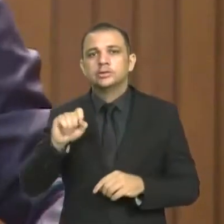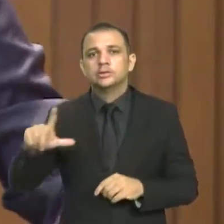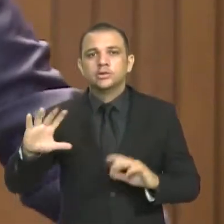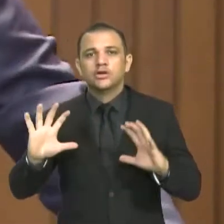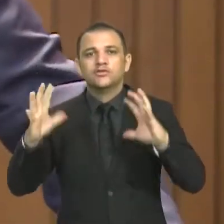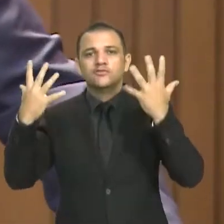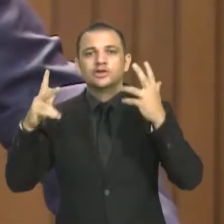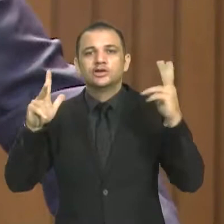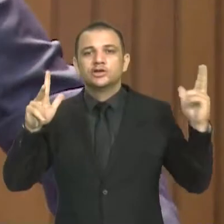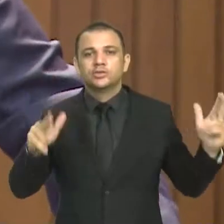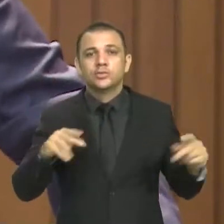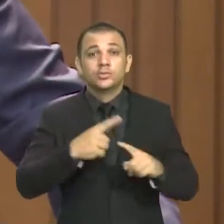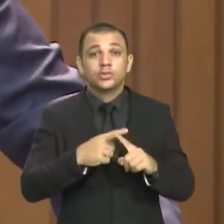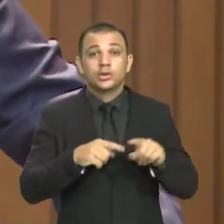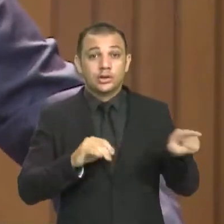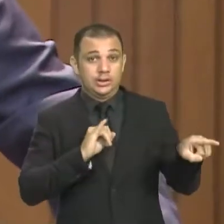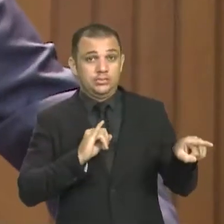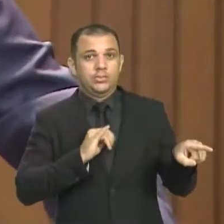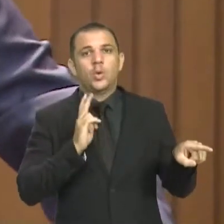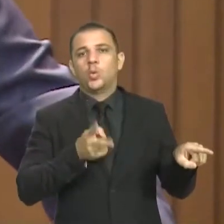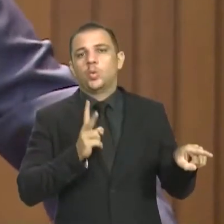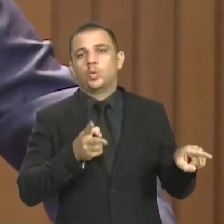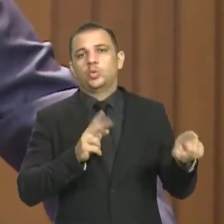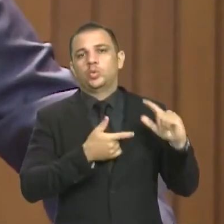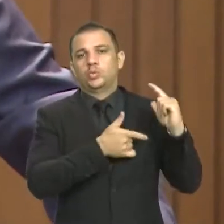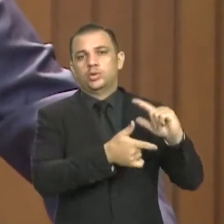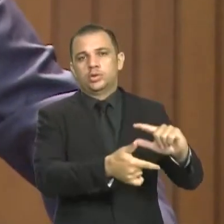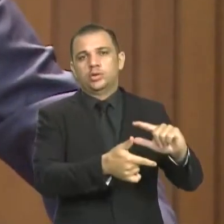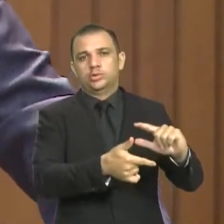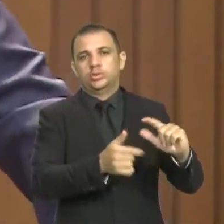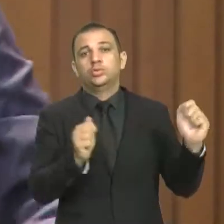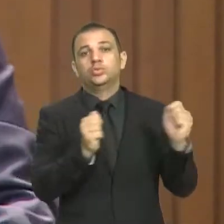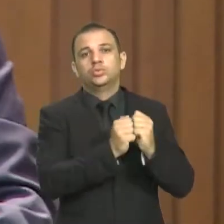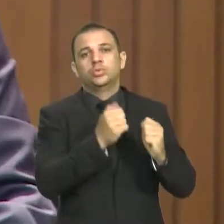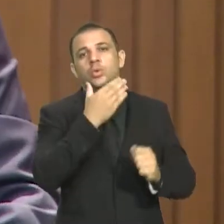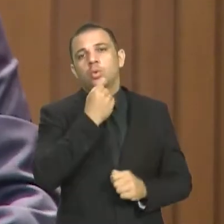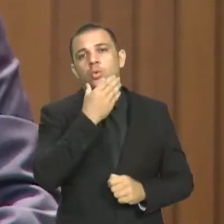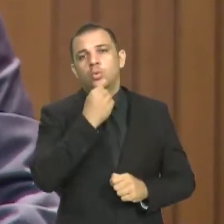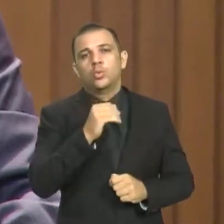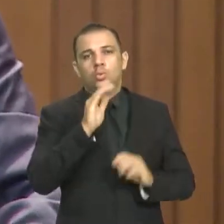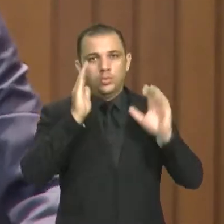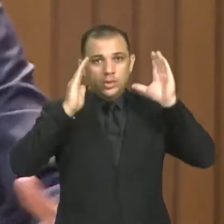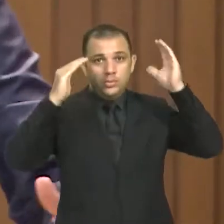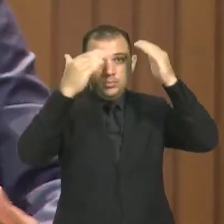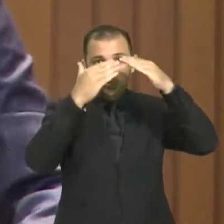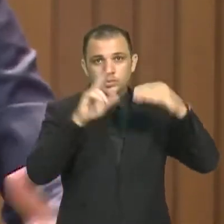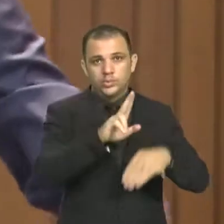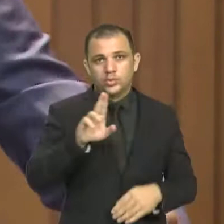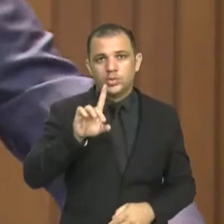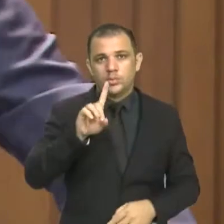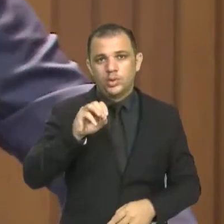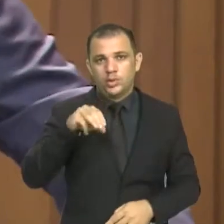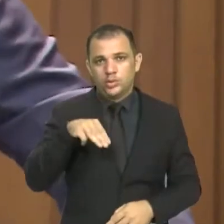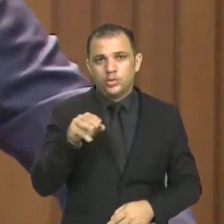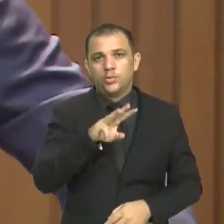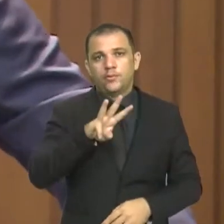tradição continua. Continuou com o bispo Dom Wilson Basso e continuará com todos os fiéis,